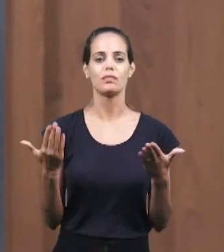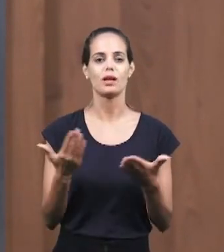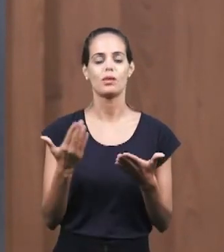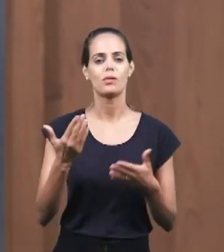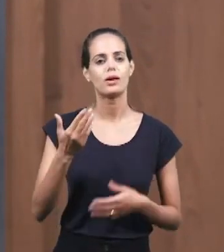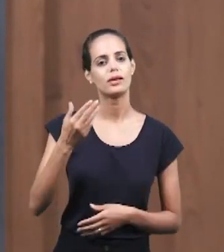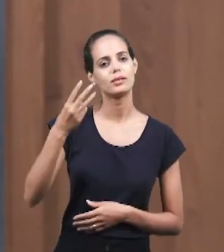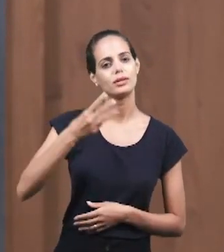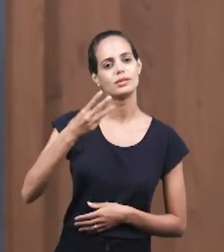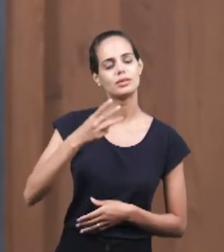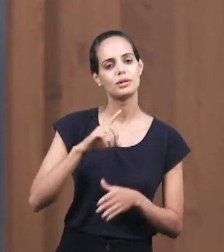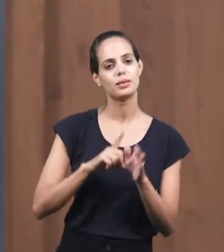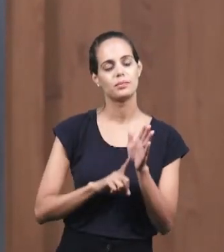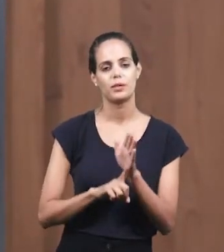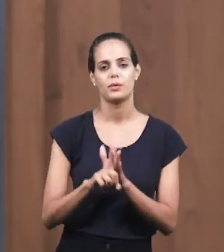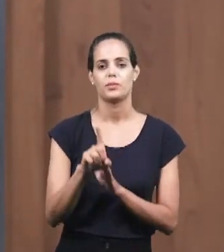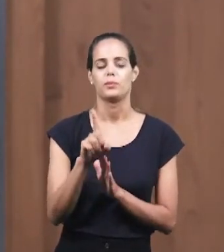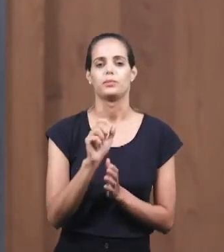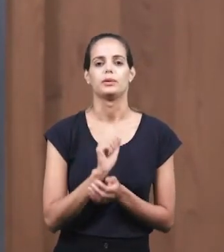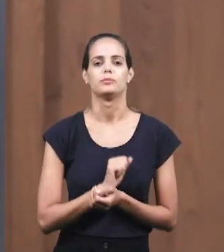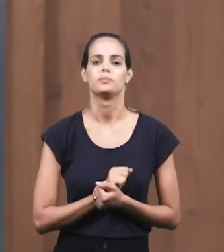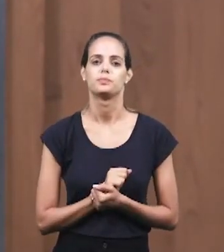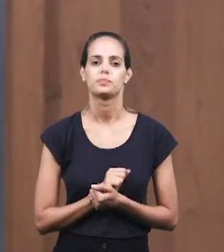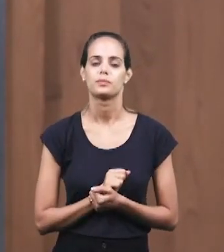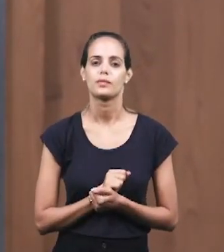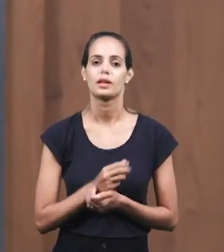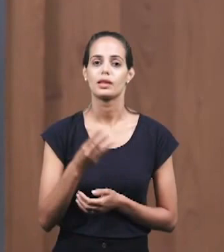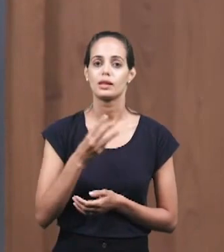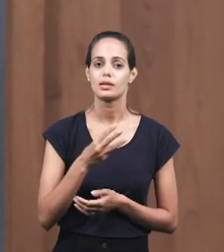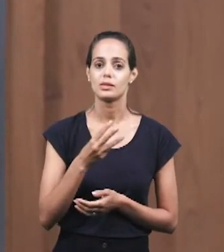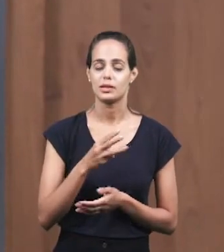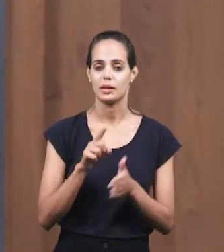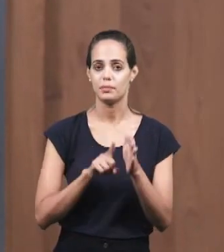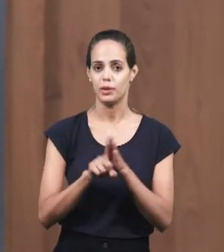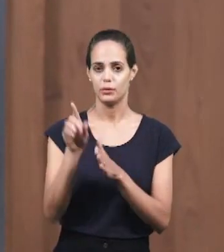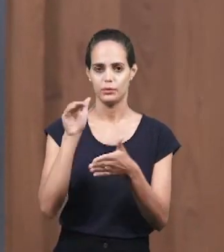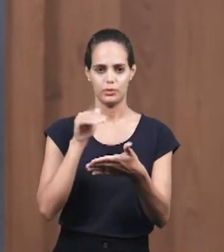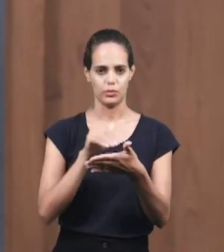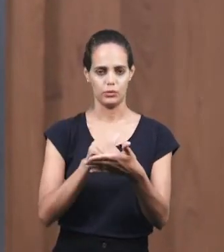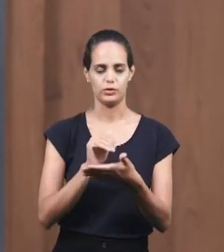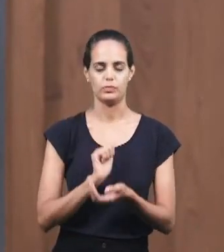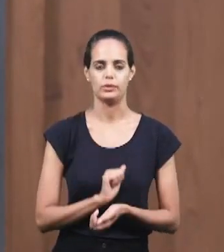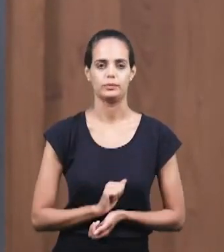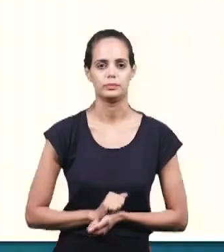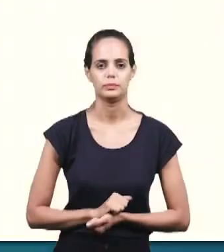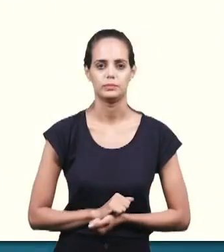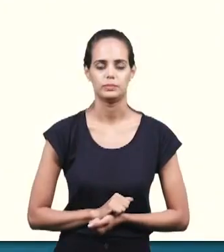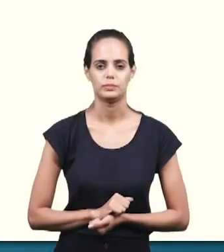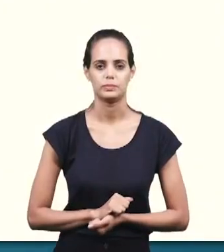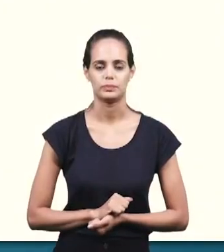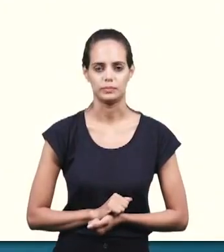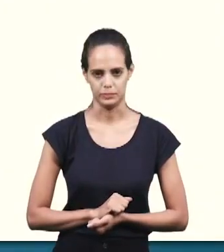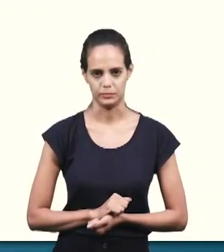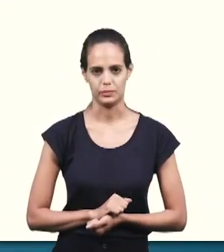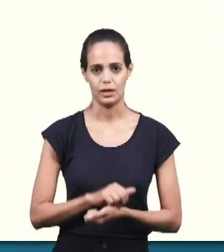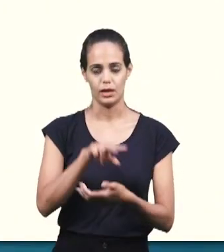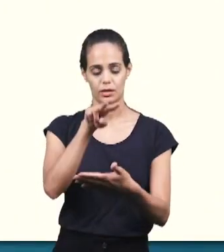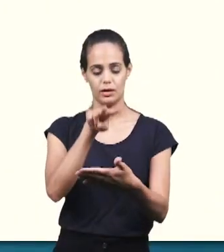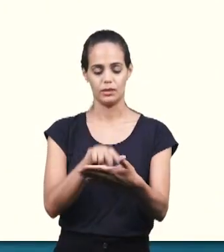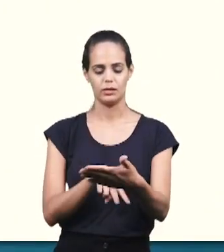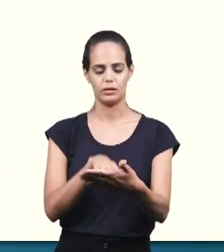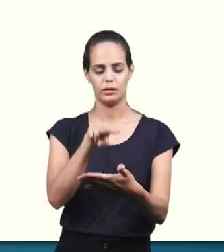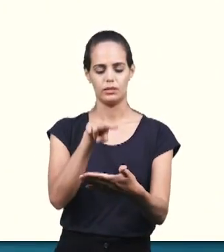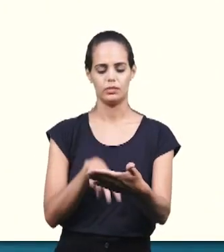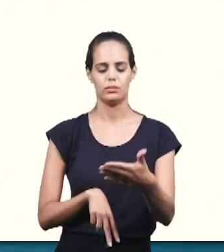nossa terceira pergunta. E a nossa terceira e última pergunta, pergunta 3, ela diz assim: na leitura